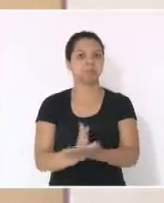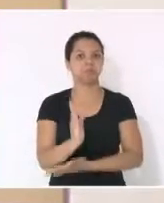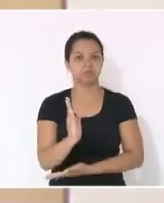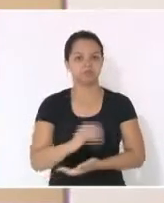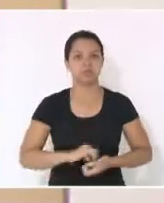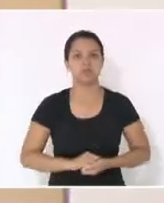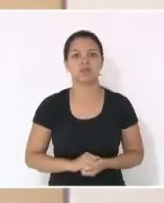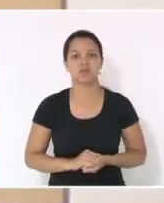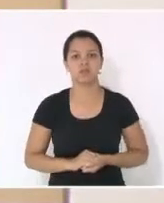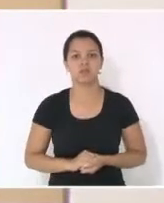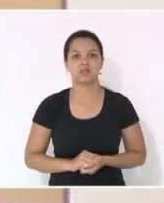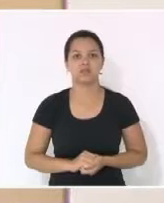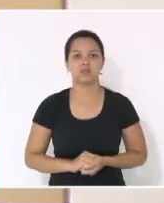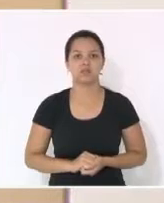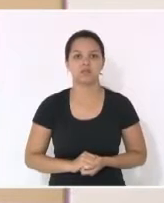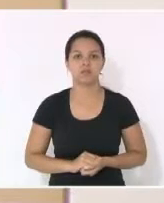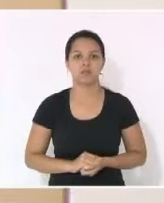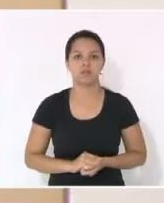aprovado